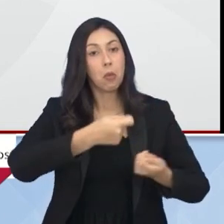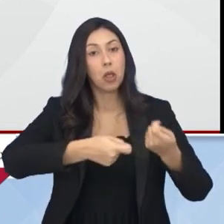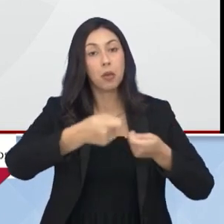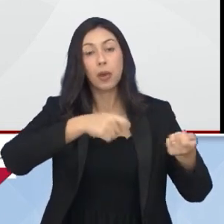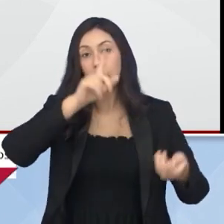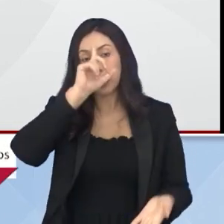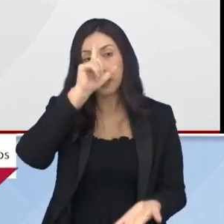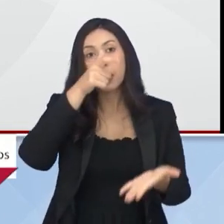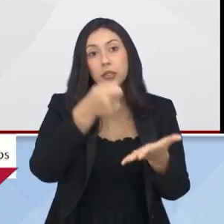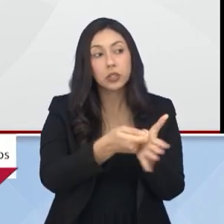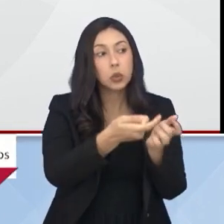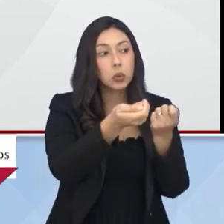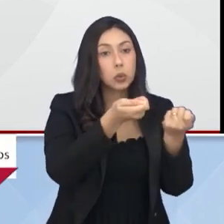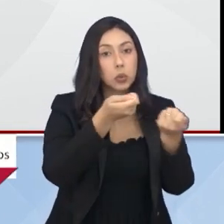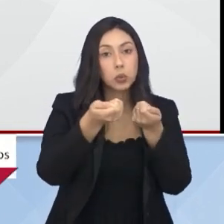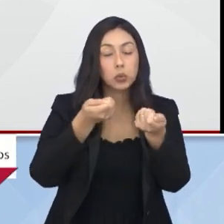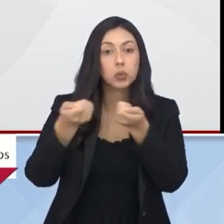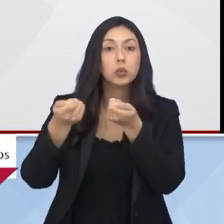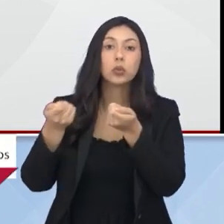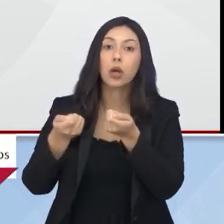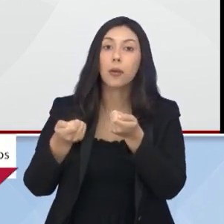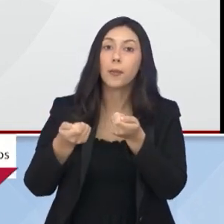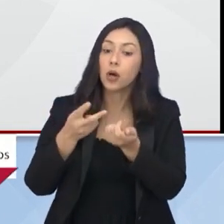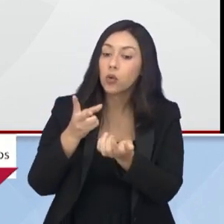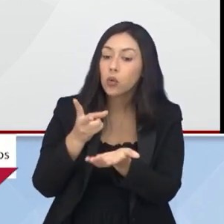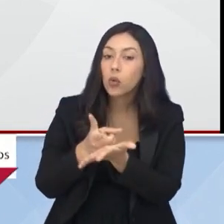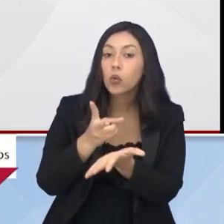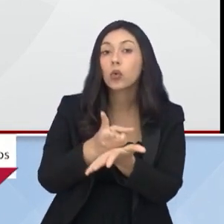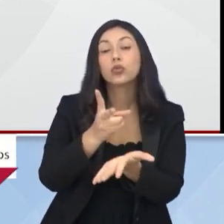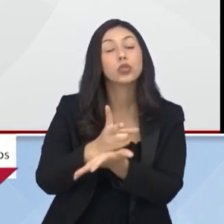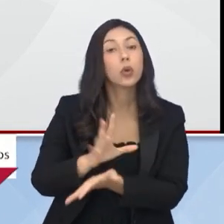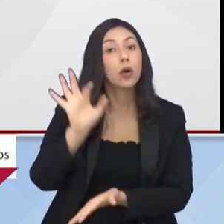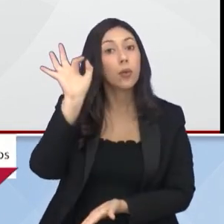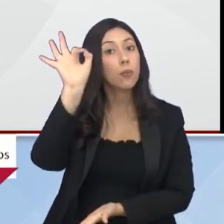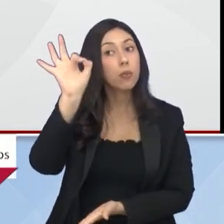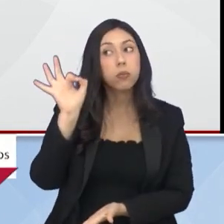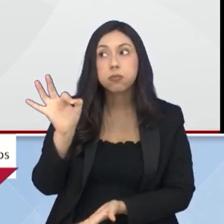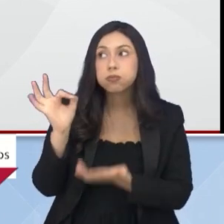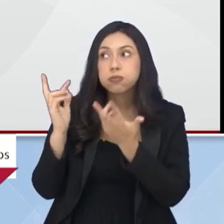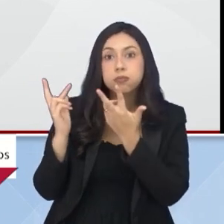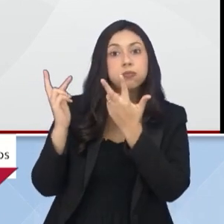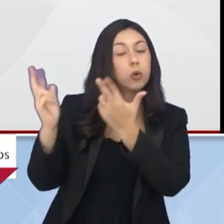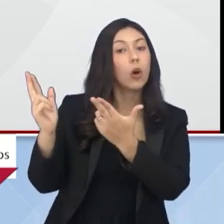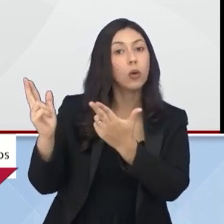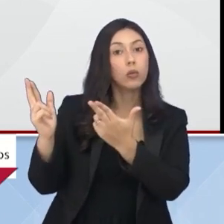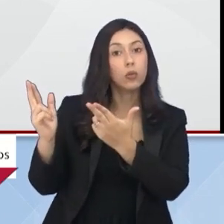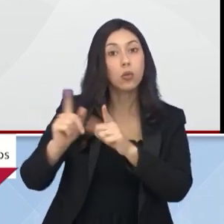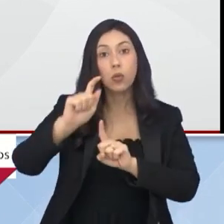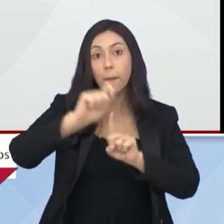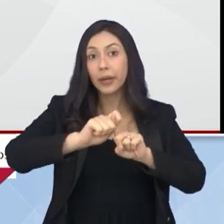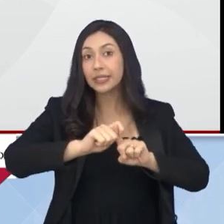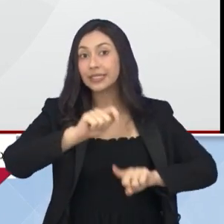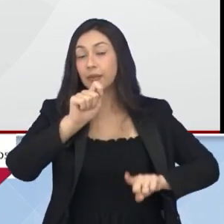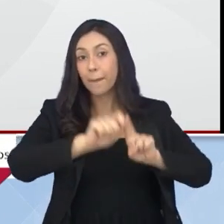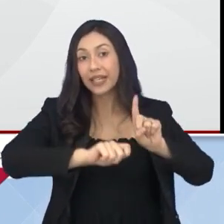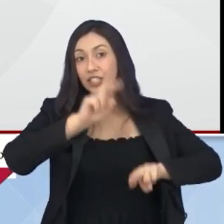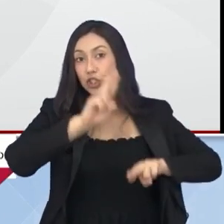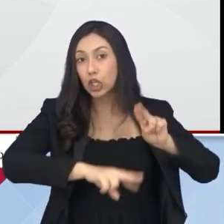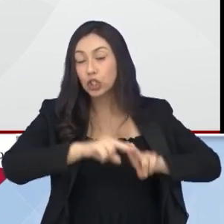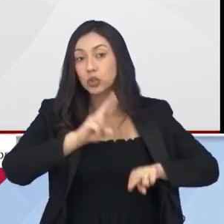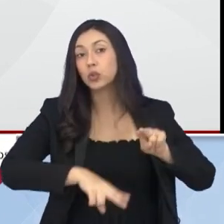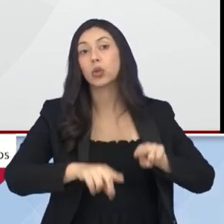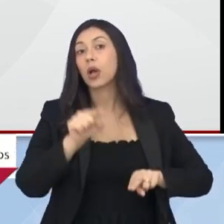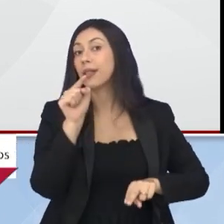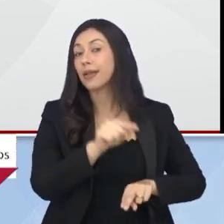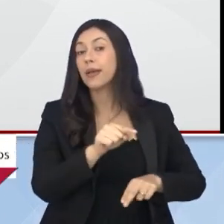a despesa com pessoal nesse mesmo percentual calculado com no mês de junho o mês de junho é a baliza se deu 40% esse